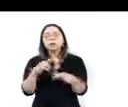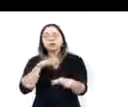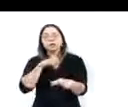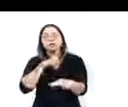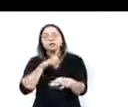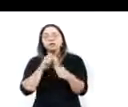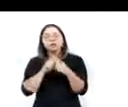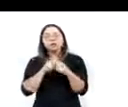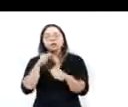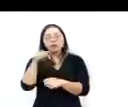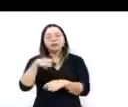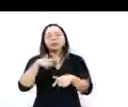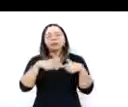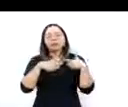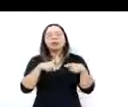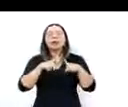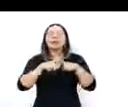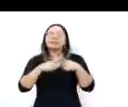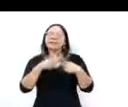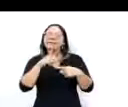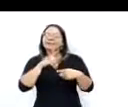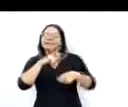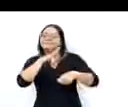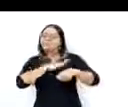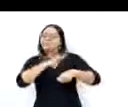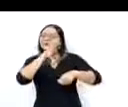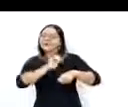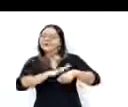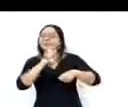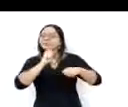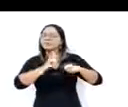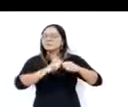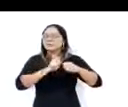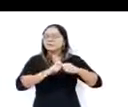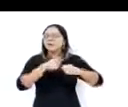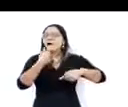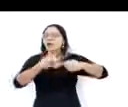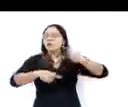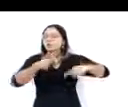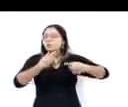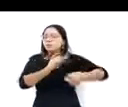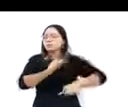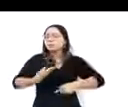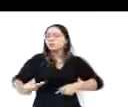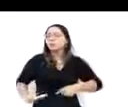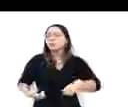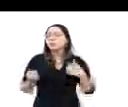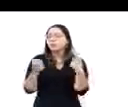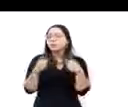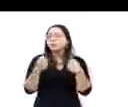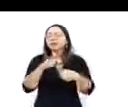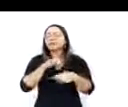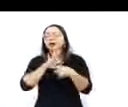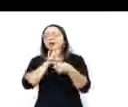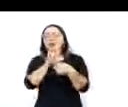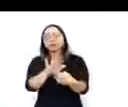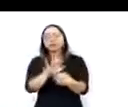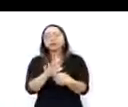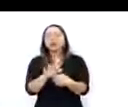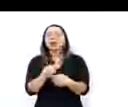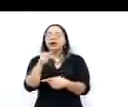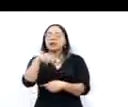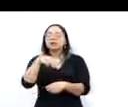Mas ainda há muito a se fazer. Acredito que as políticas públicas elas têm que vir nesse momento para os municípios. Nós estamos